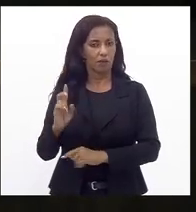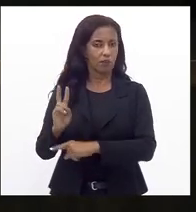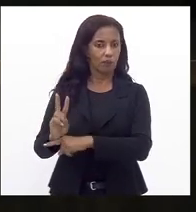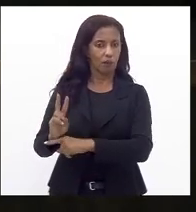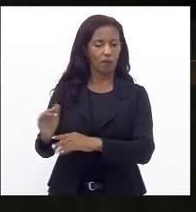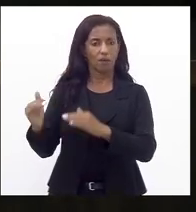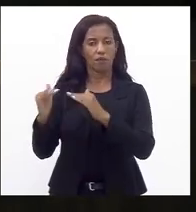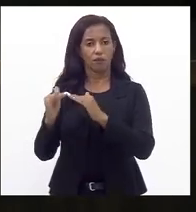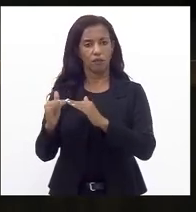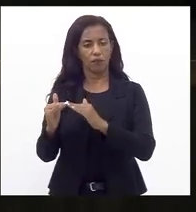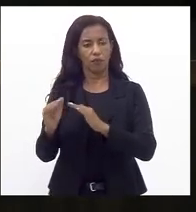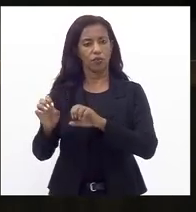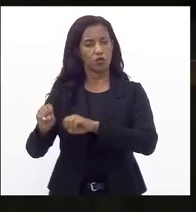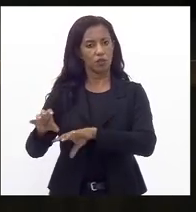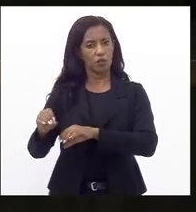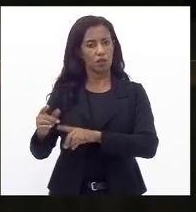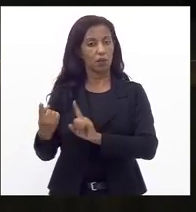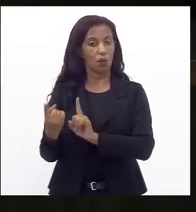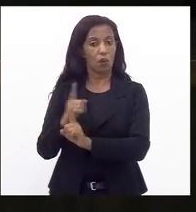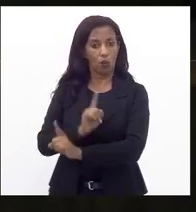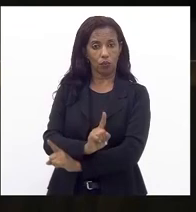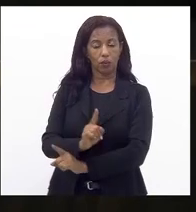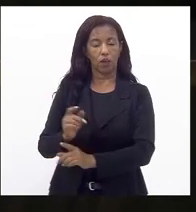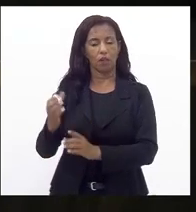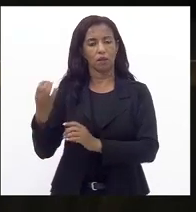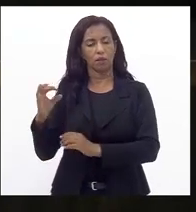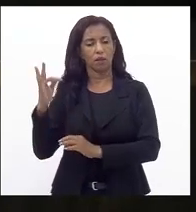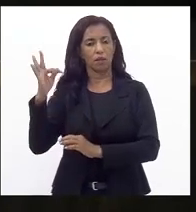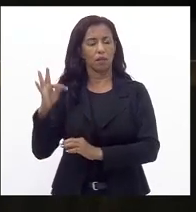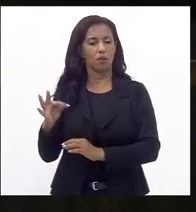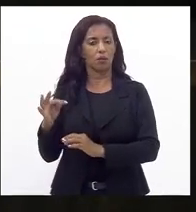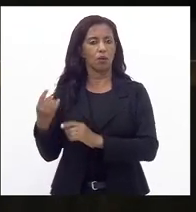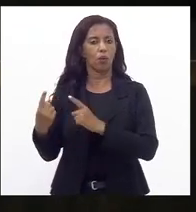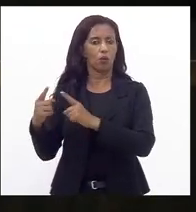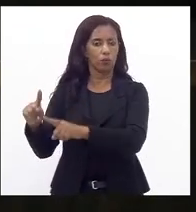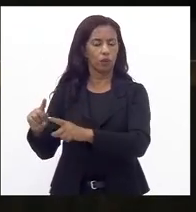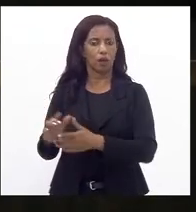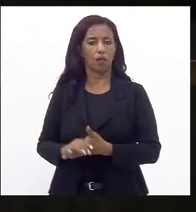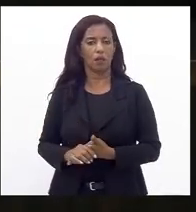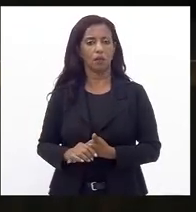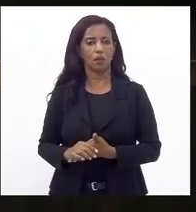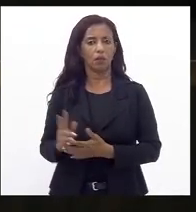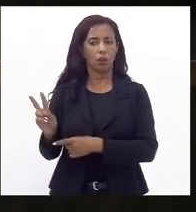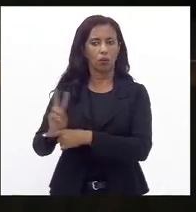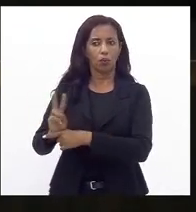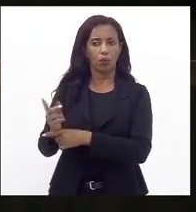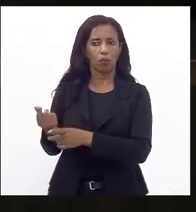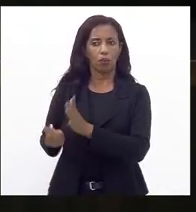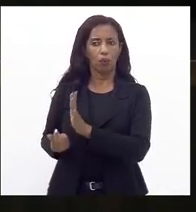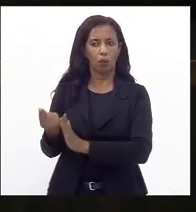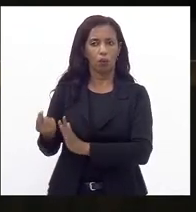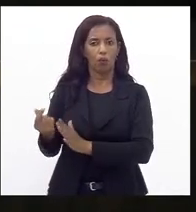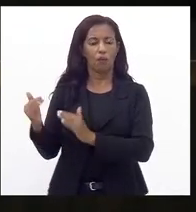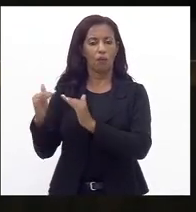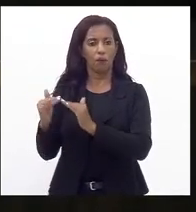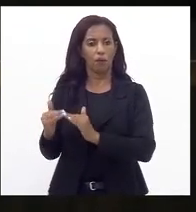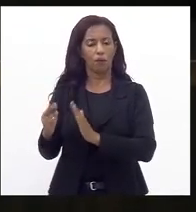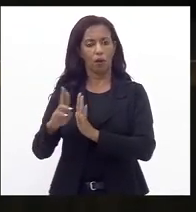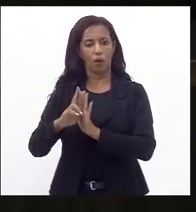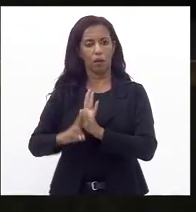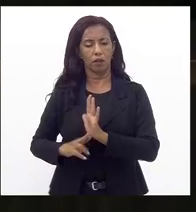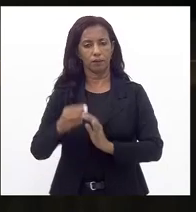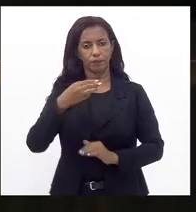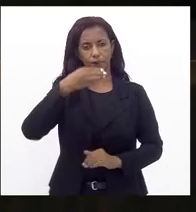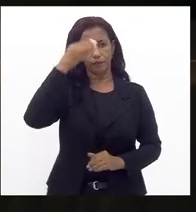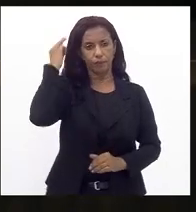Civil favorável de educação contrário vocês tecnologia contrário de orçamento Finanças fiscalização financeira e controle favorável